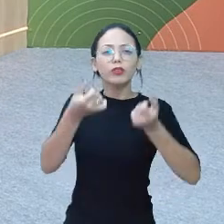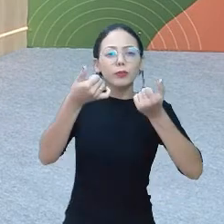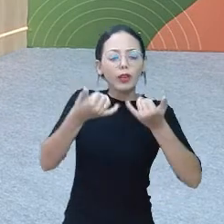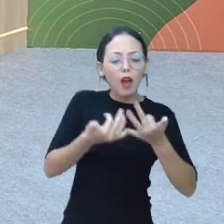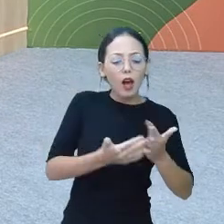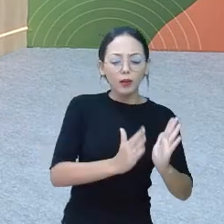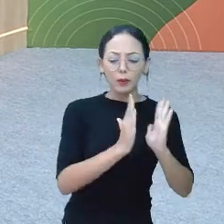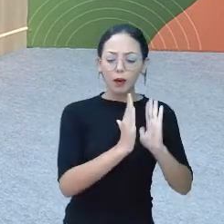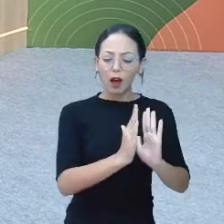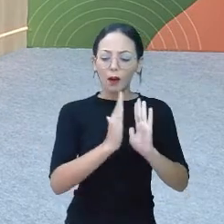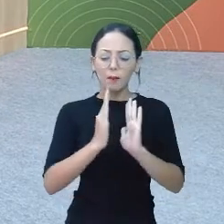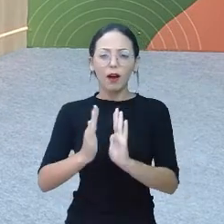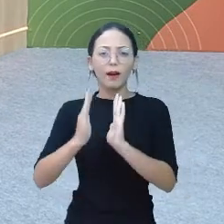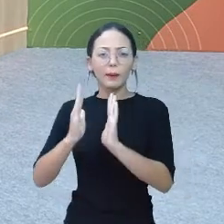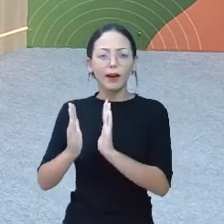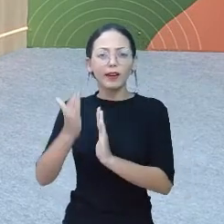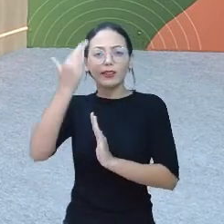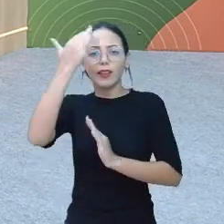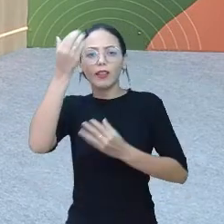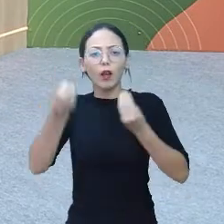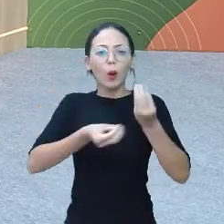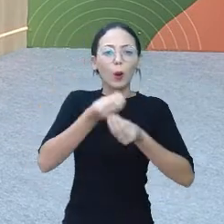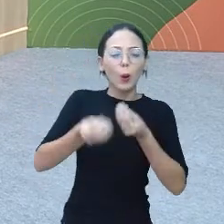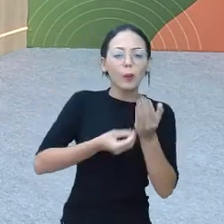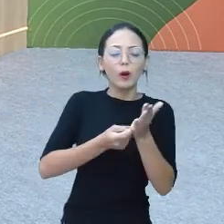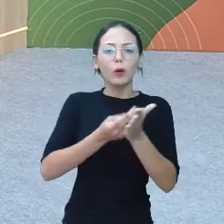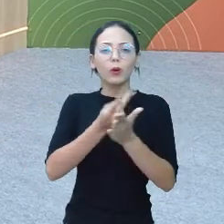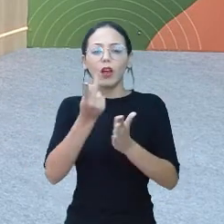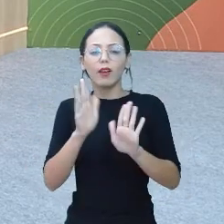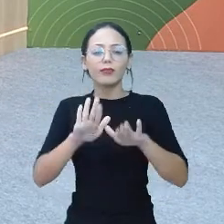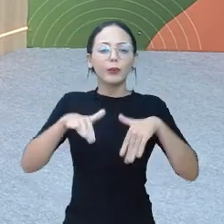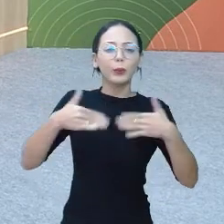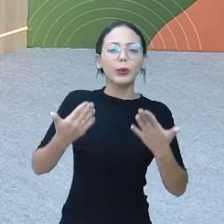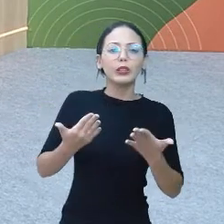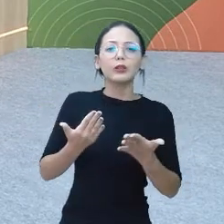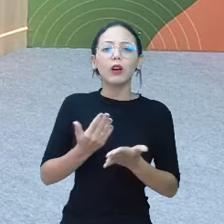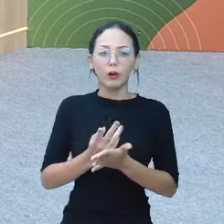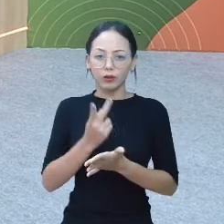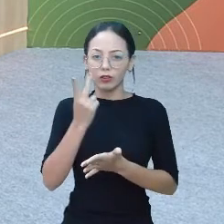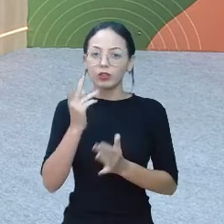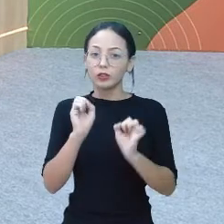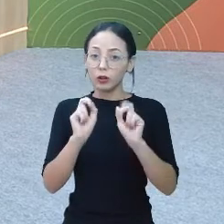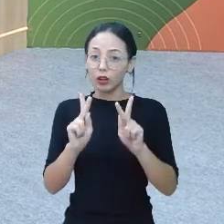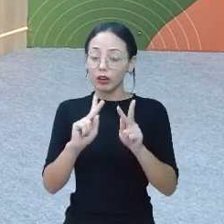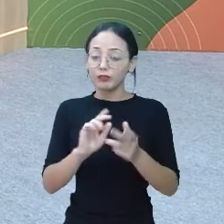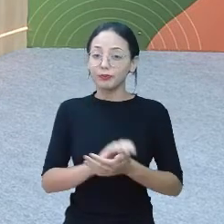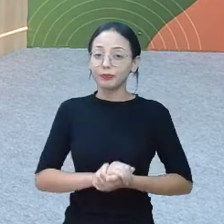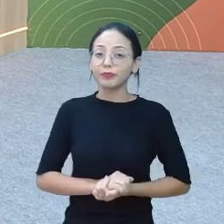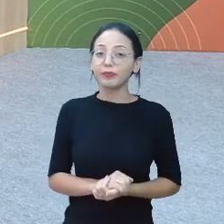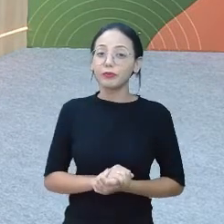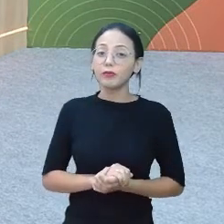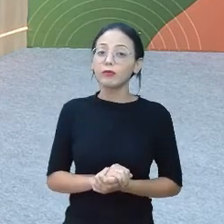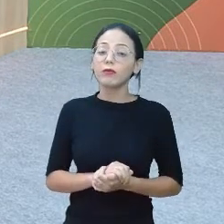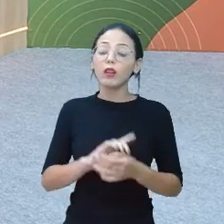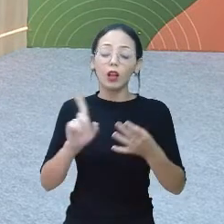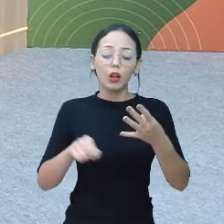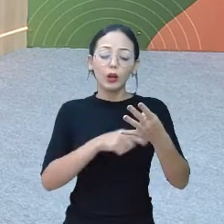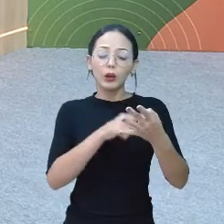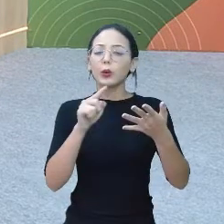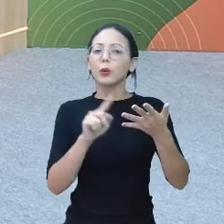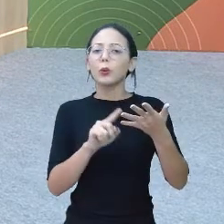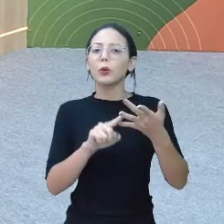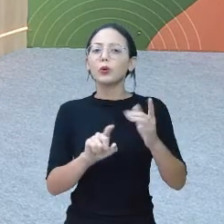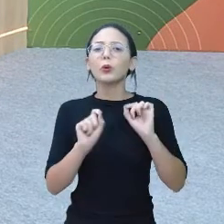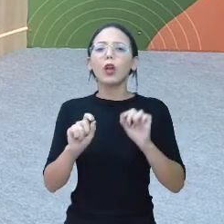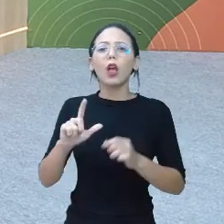gente conseguir entender onde cada coisa acontece e quando cada coisa acontece. E o penúltimo tópico é a presença de